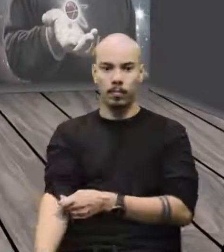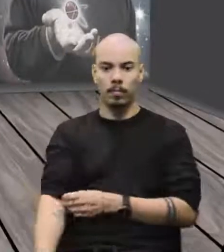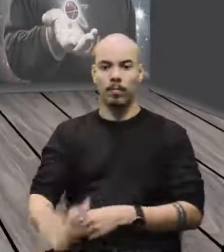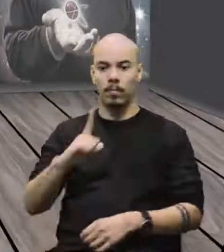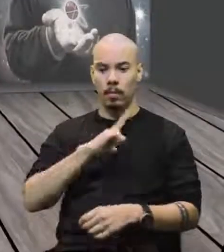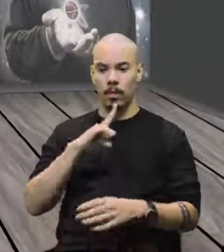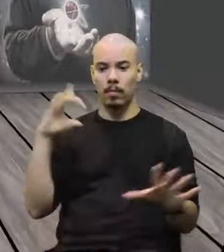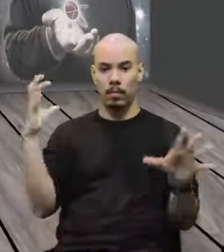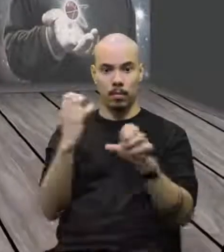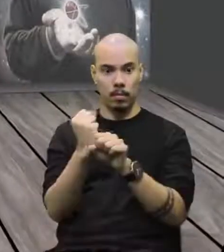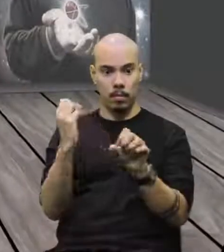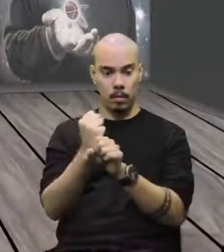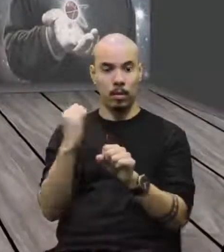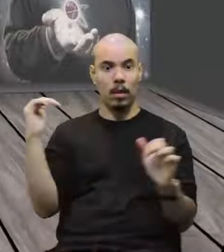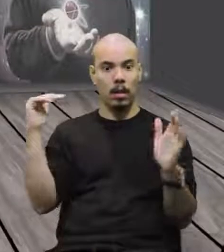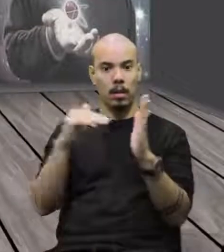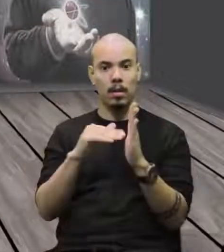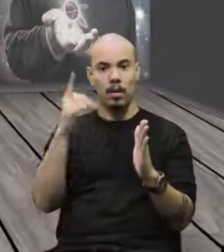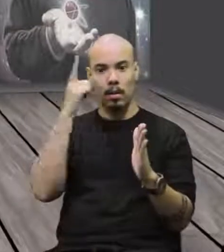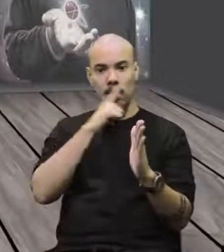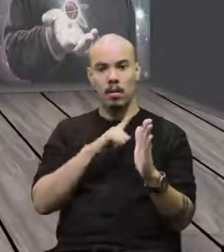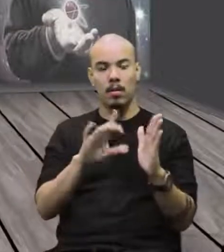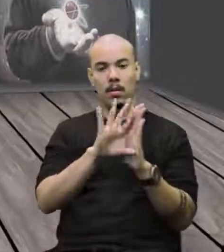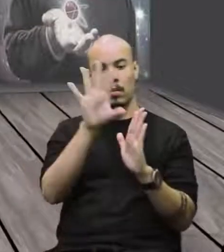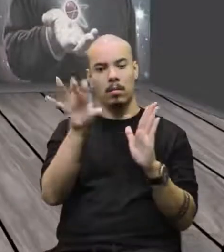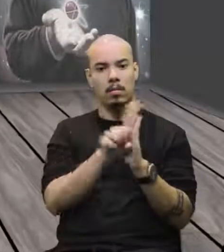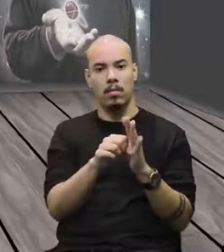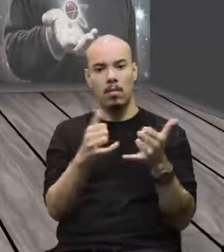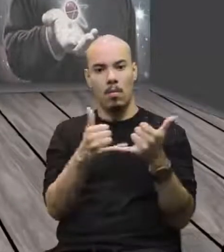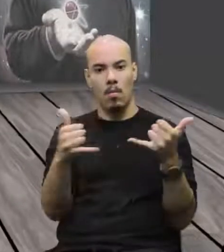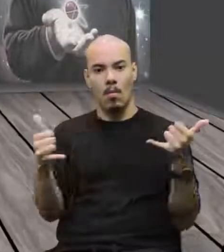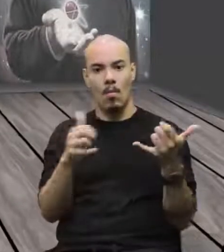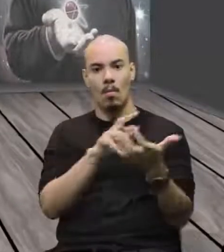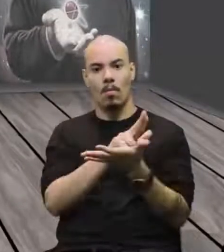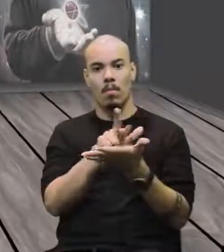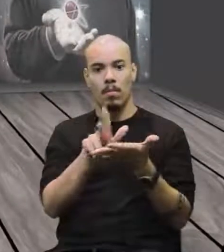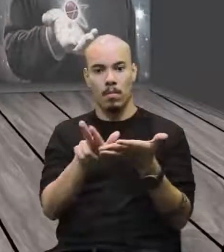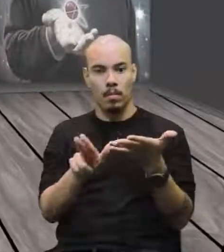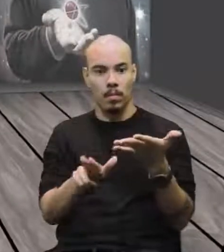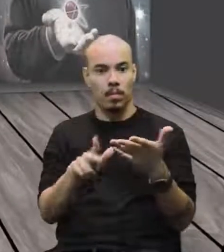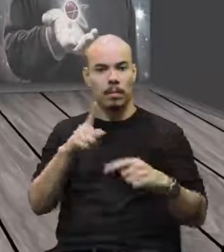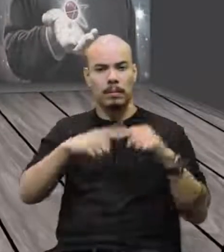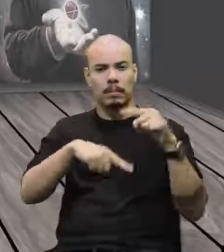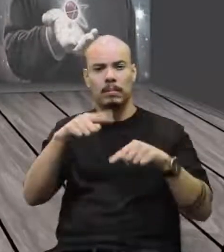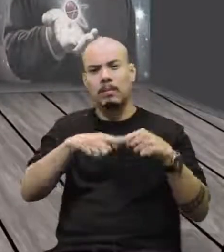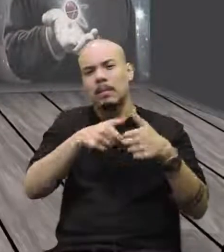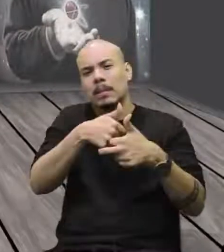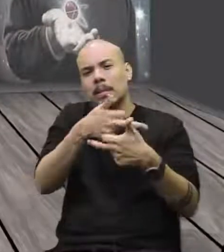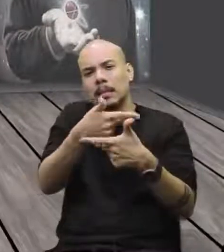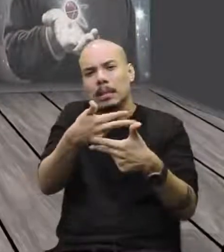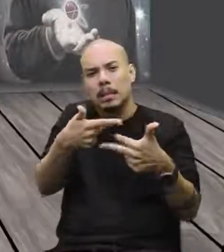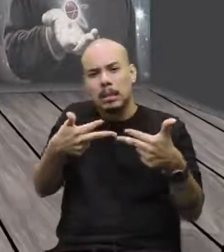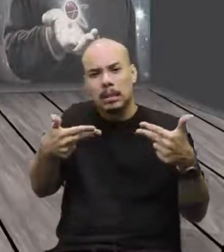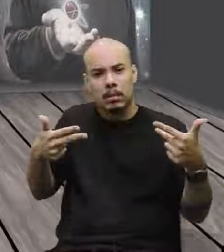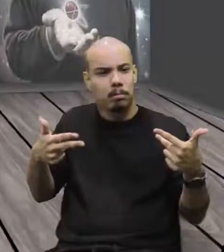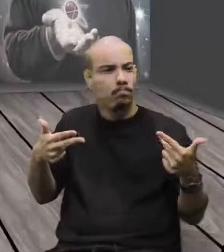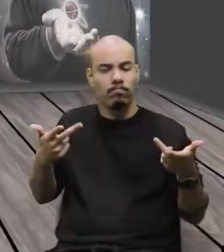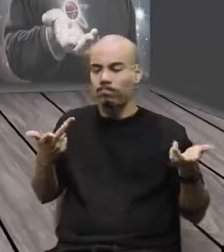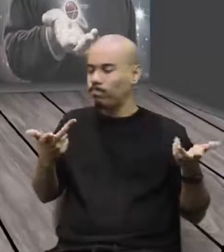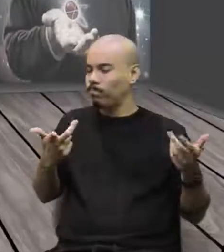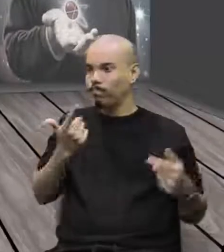cálculos até chegar a esses grafeno, grafino, fulereno, fulerino. São materiais que não